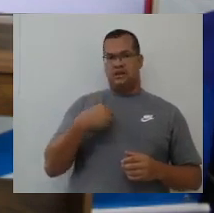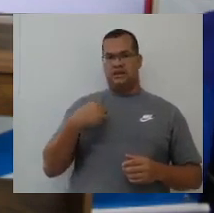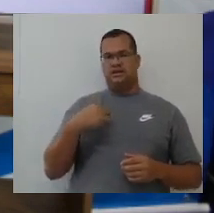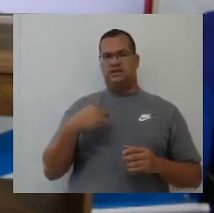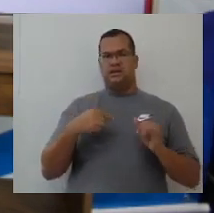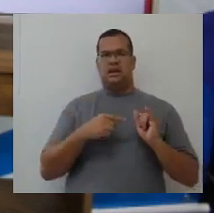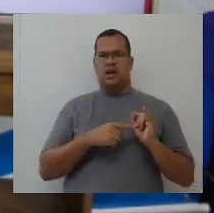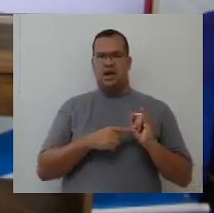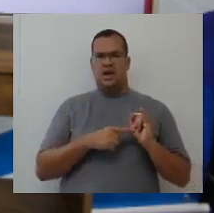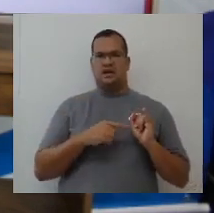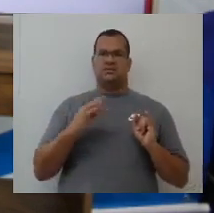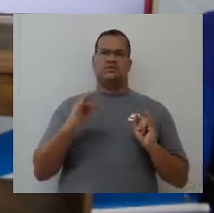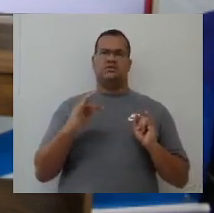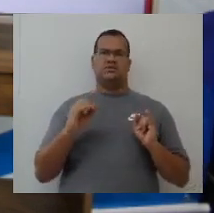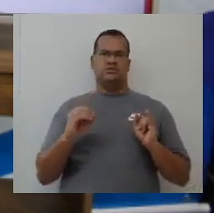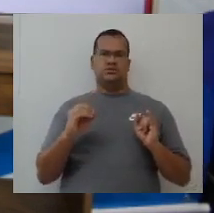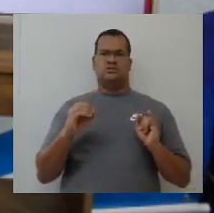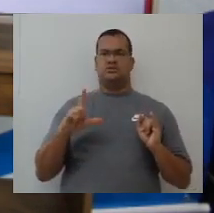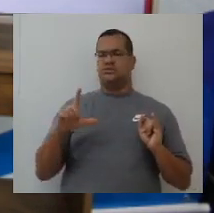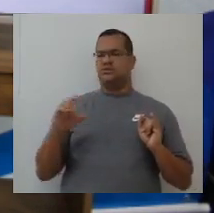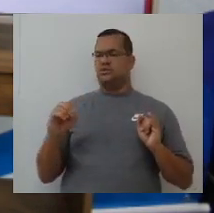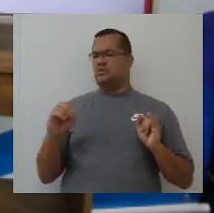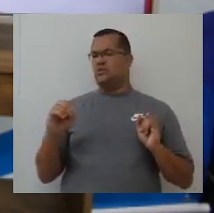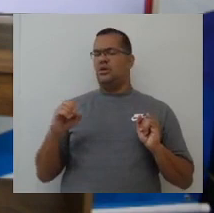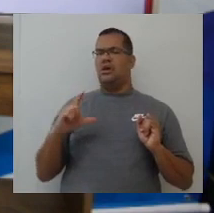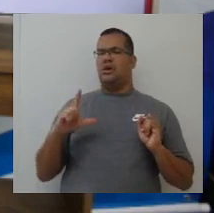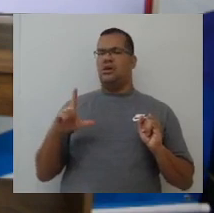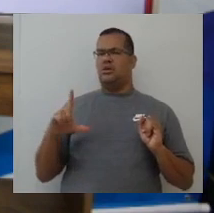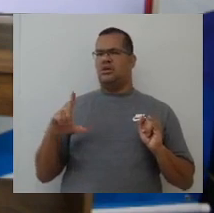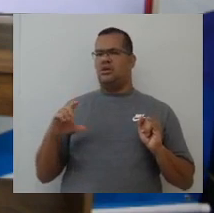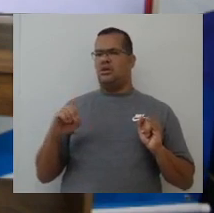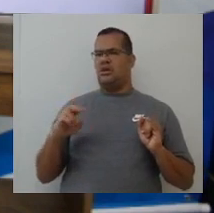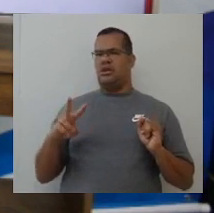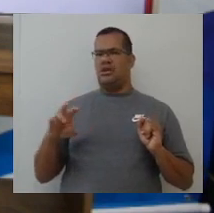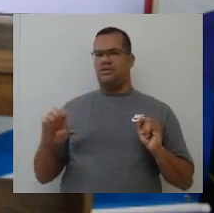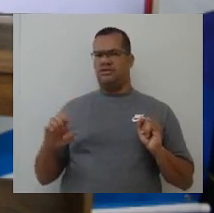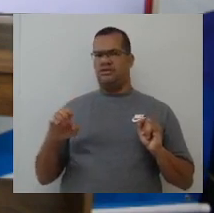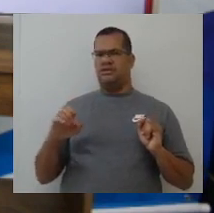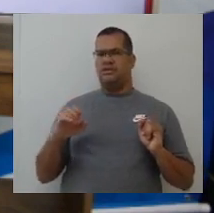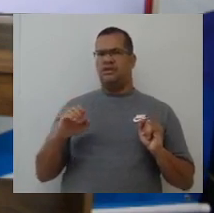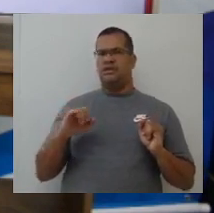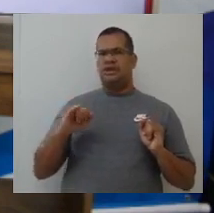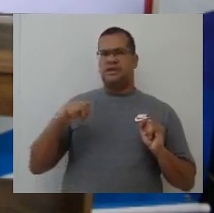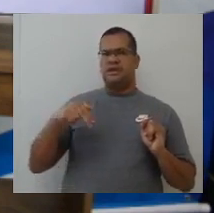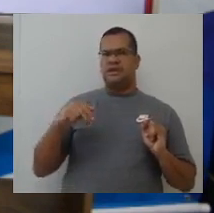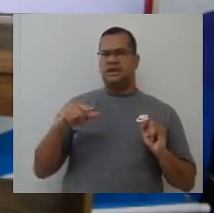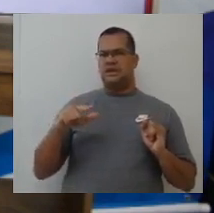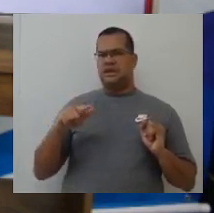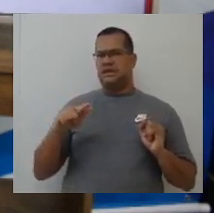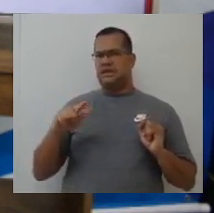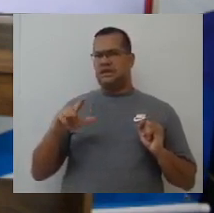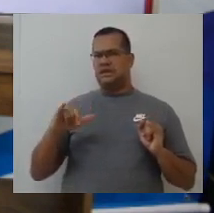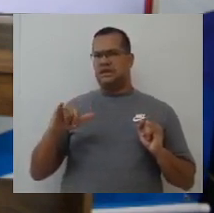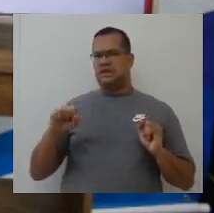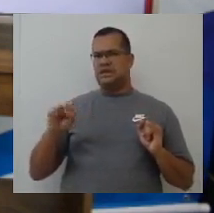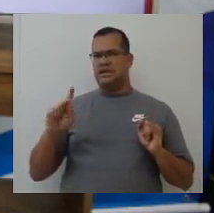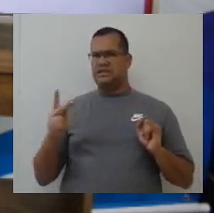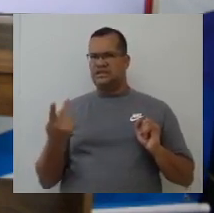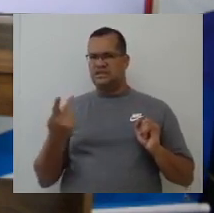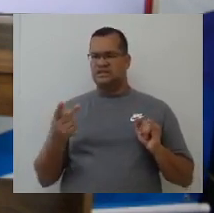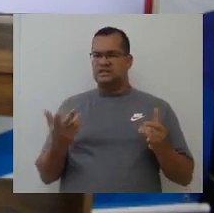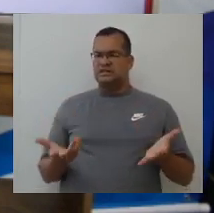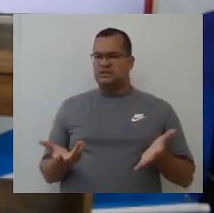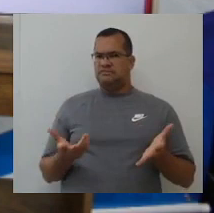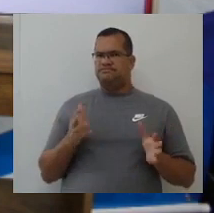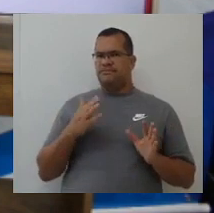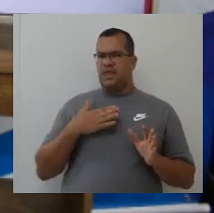to love English. I to love English. Como é que eu vou trazer isso? Eu amar inglês? Será que a gente fala